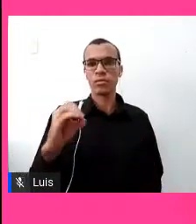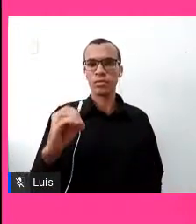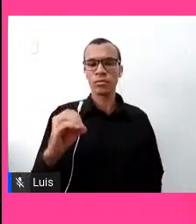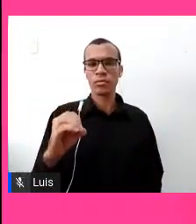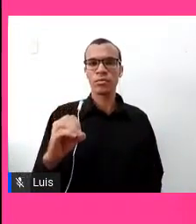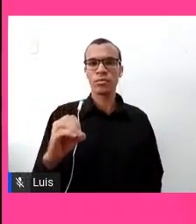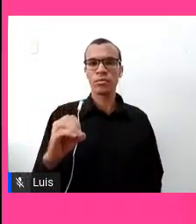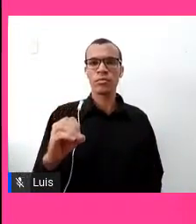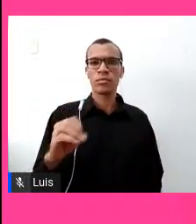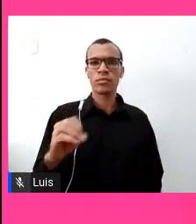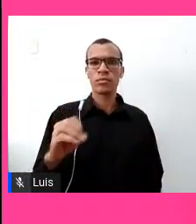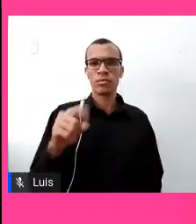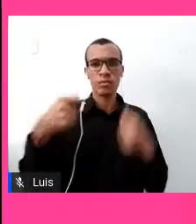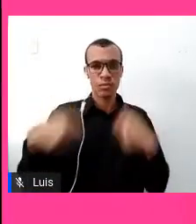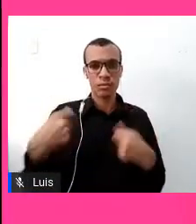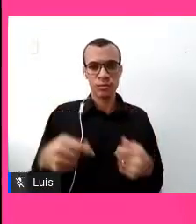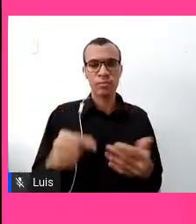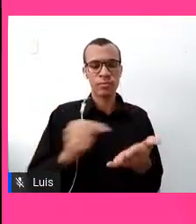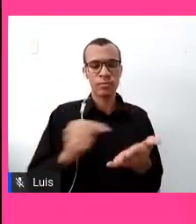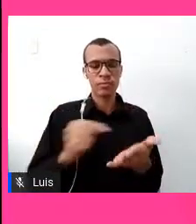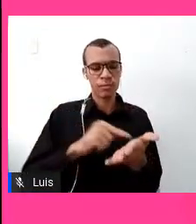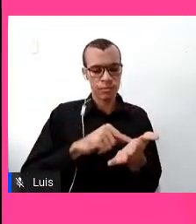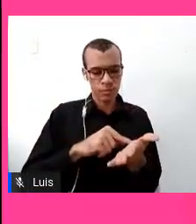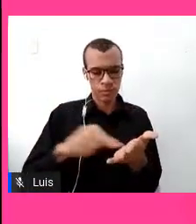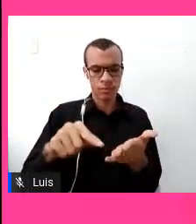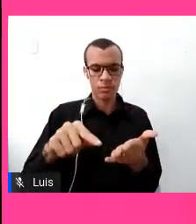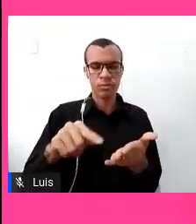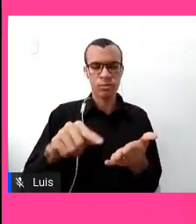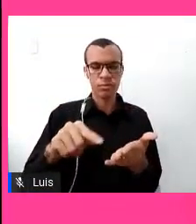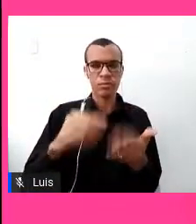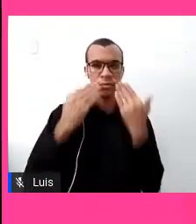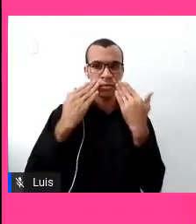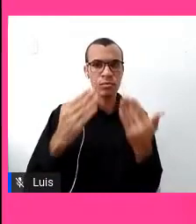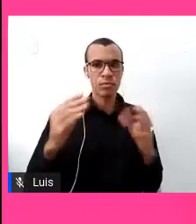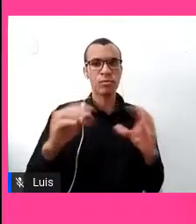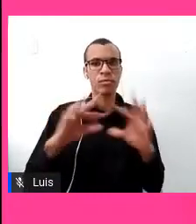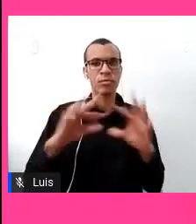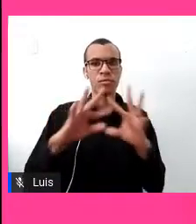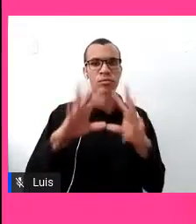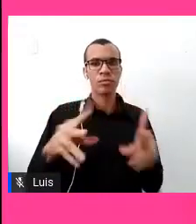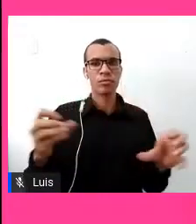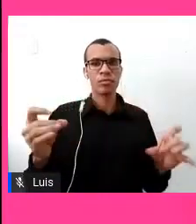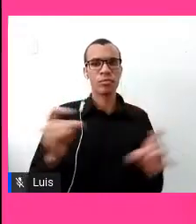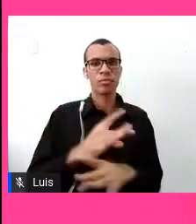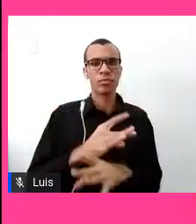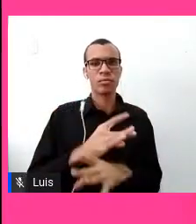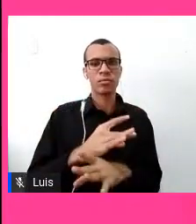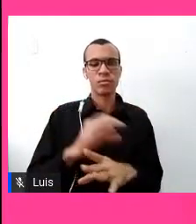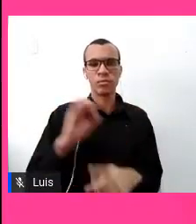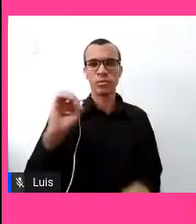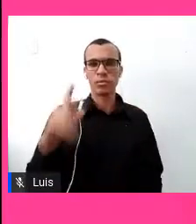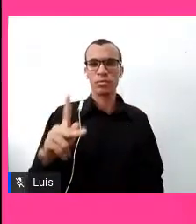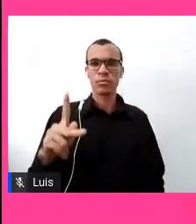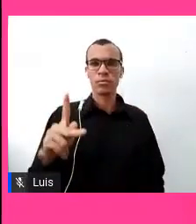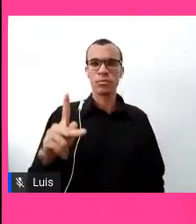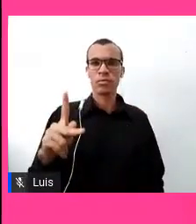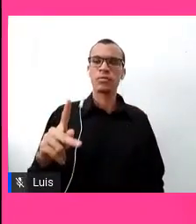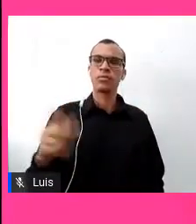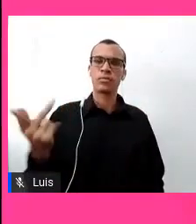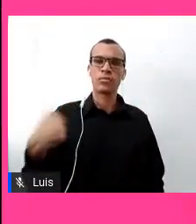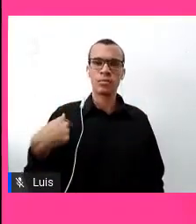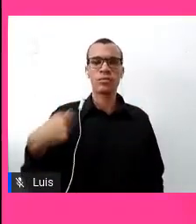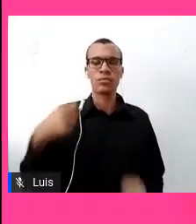fazer essa linha para indicar onde o objeto acaba. Tá bom? Ok, fiz esses riscos